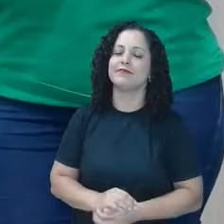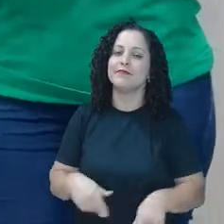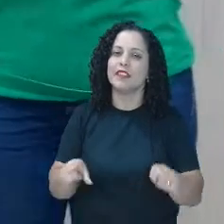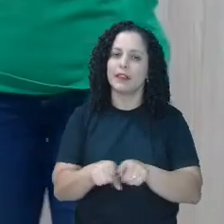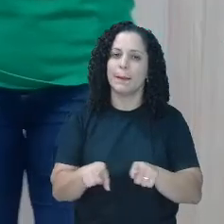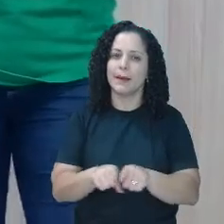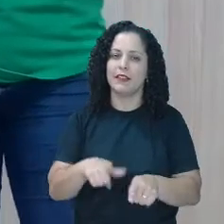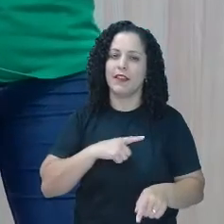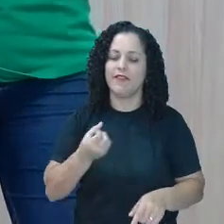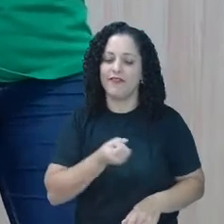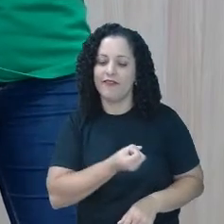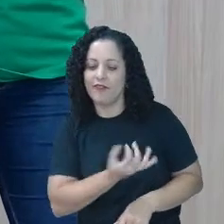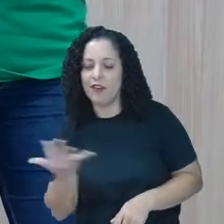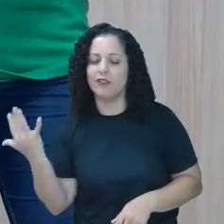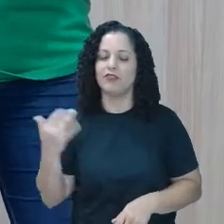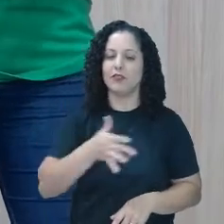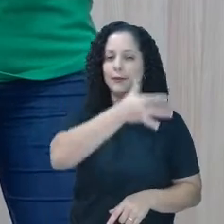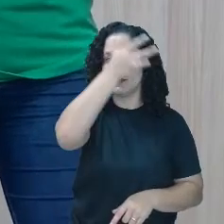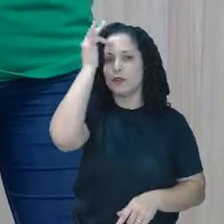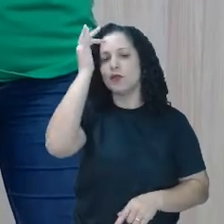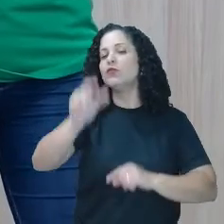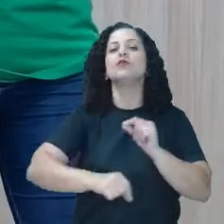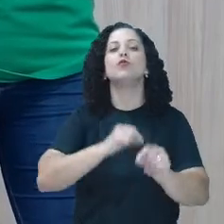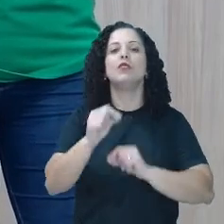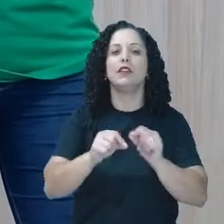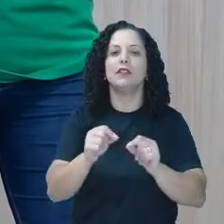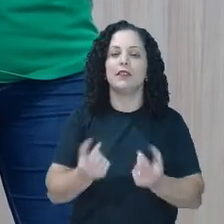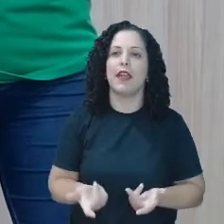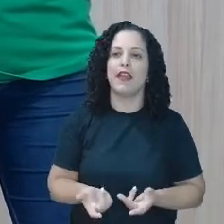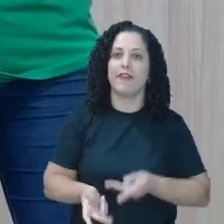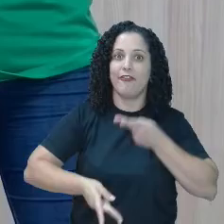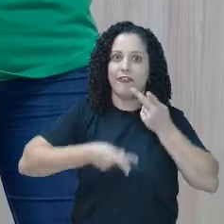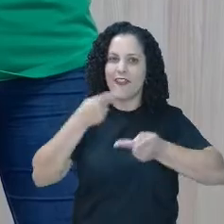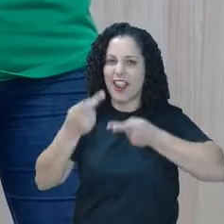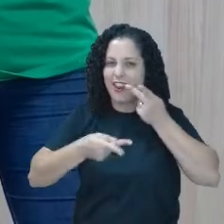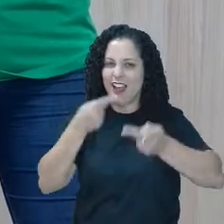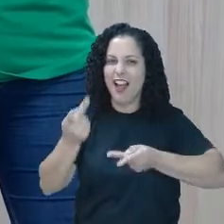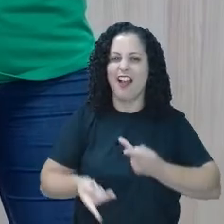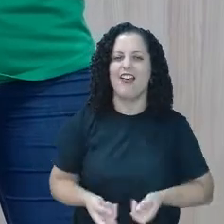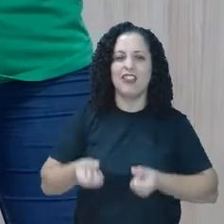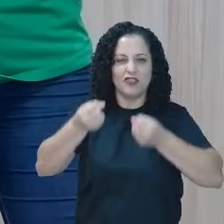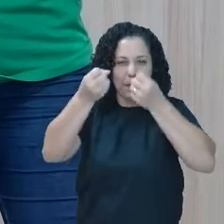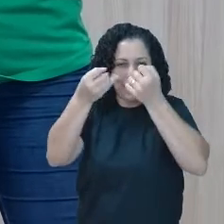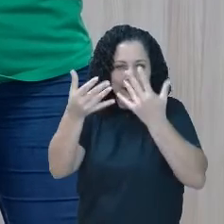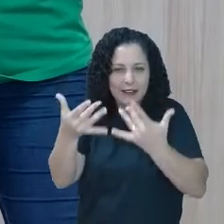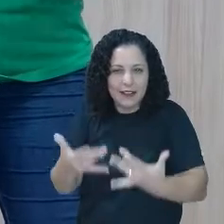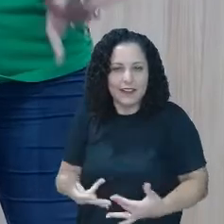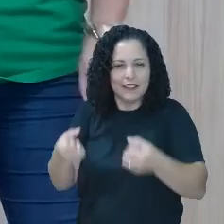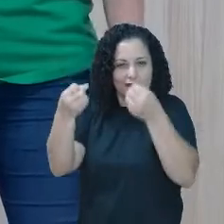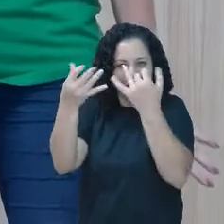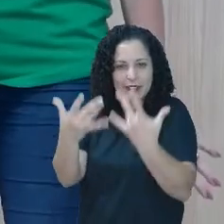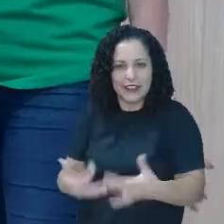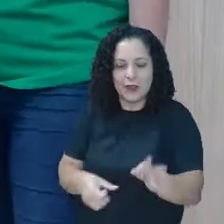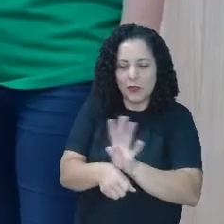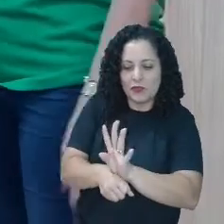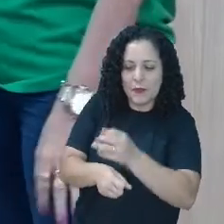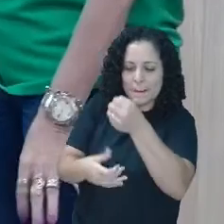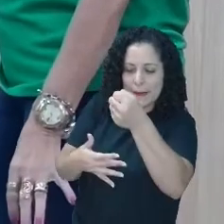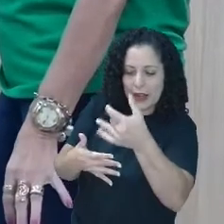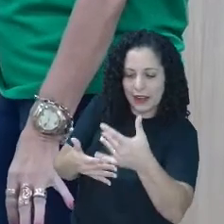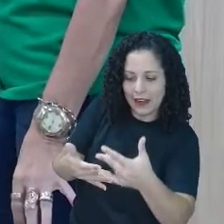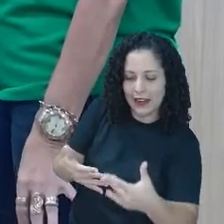muitas pessoas que usam de que forma? Começam a contar o filme e deixam nas entrelinhas, né?